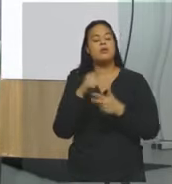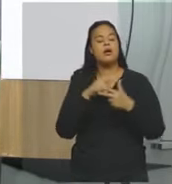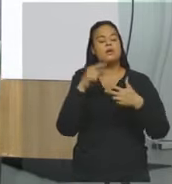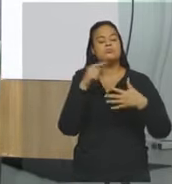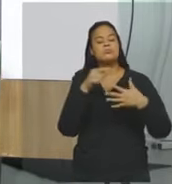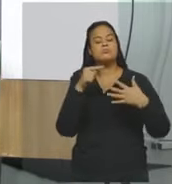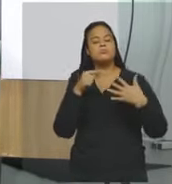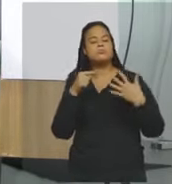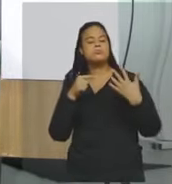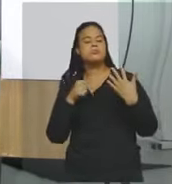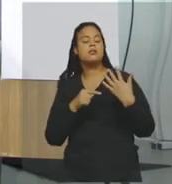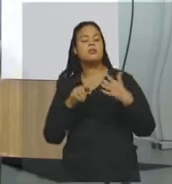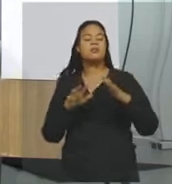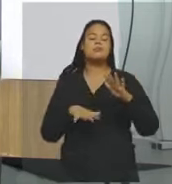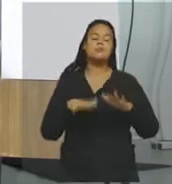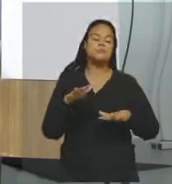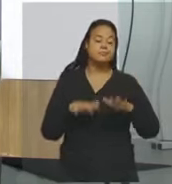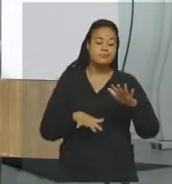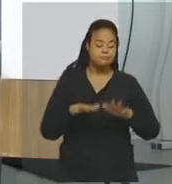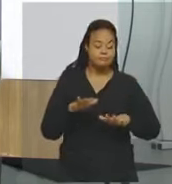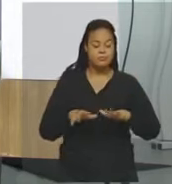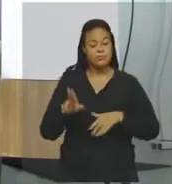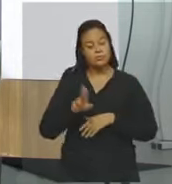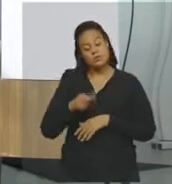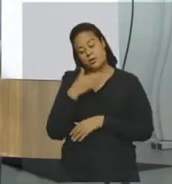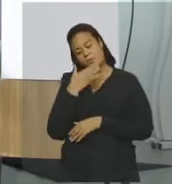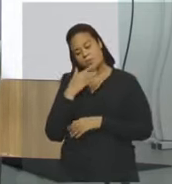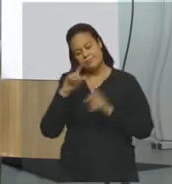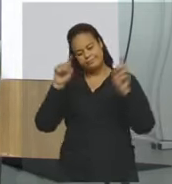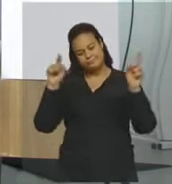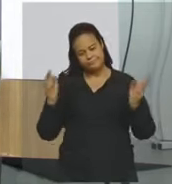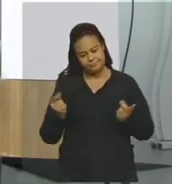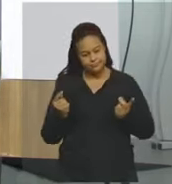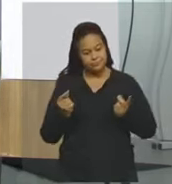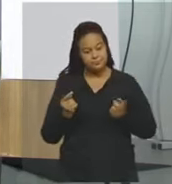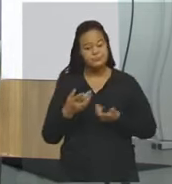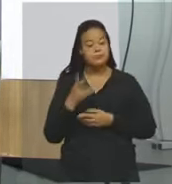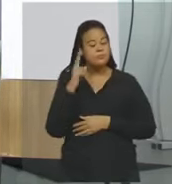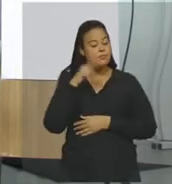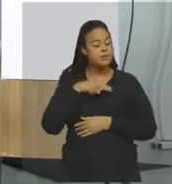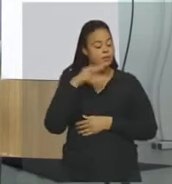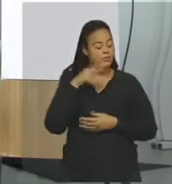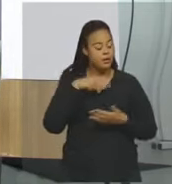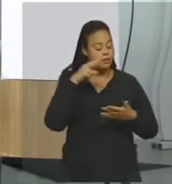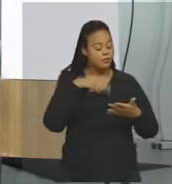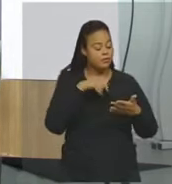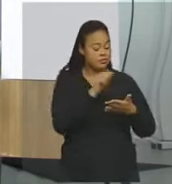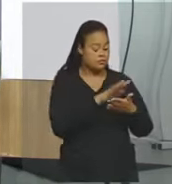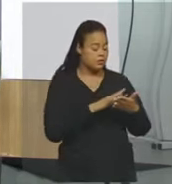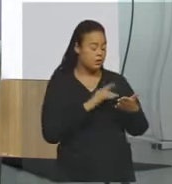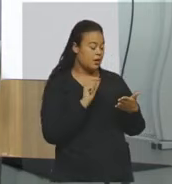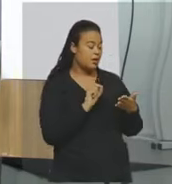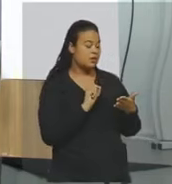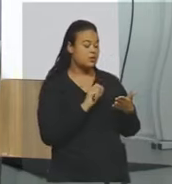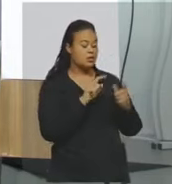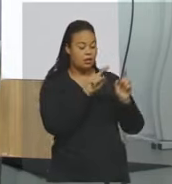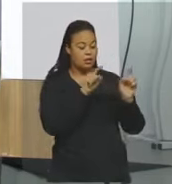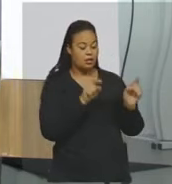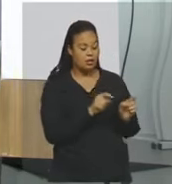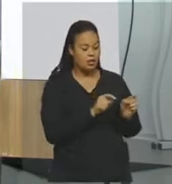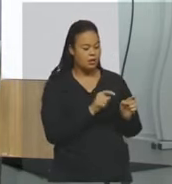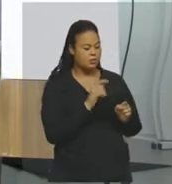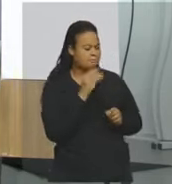eu acabei de dizer, tá? E aí, a gente vai ver que tem exercícios onde uma das expressões é